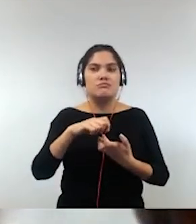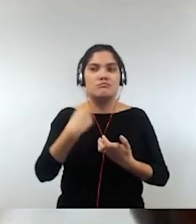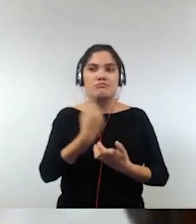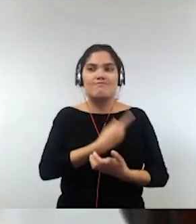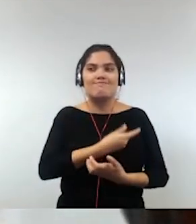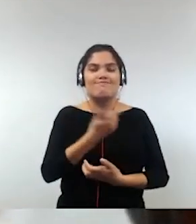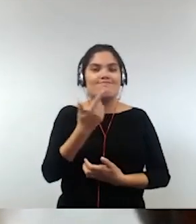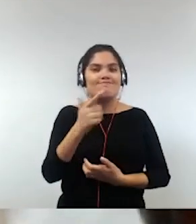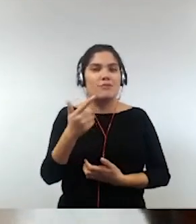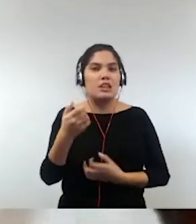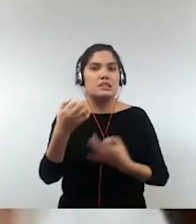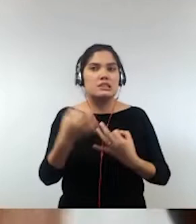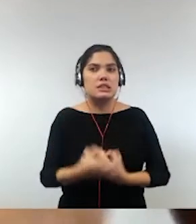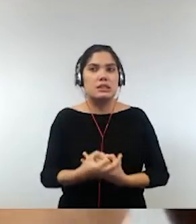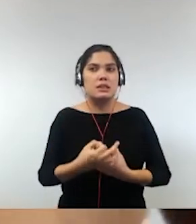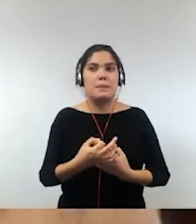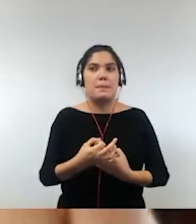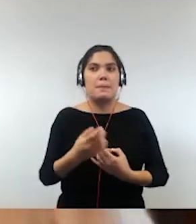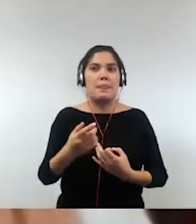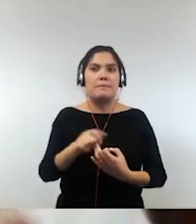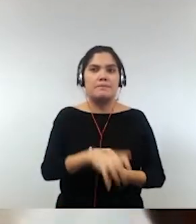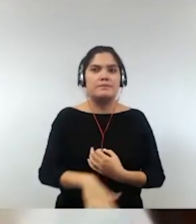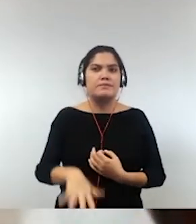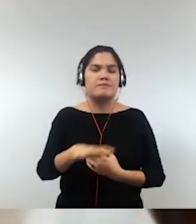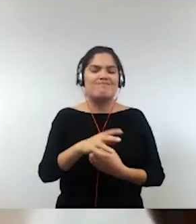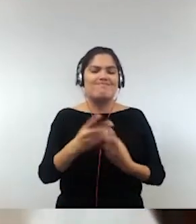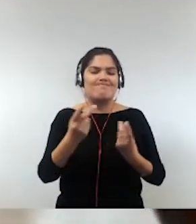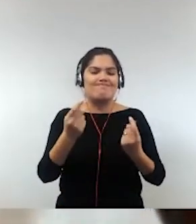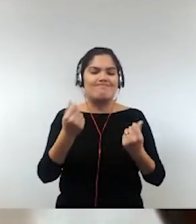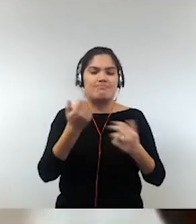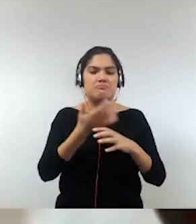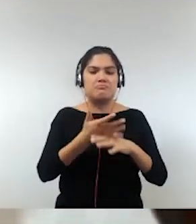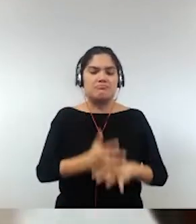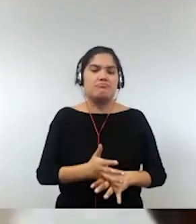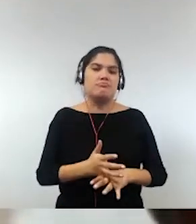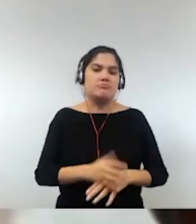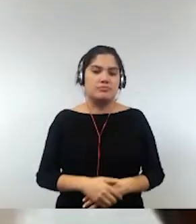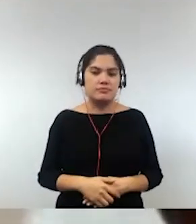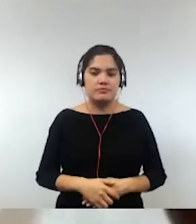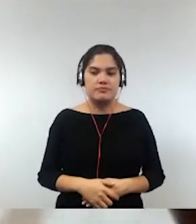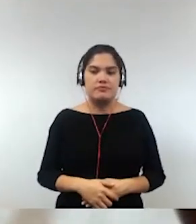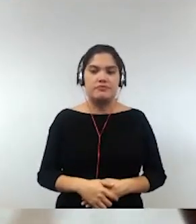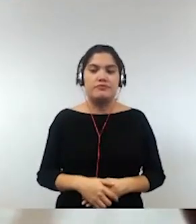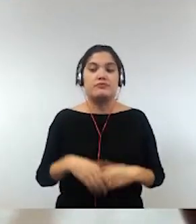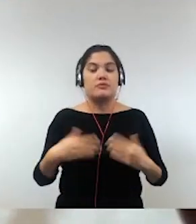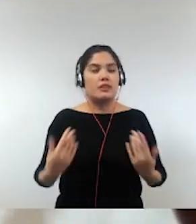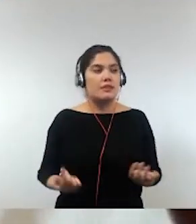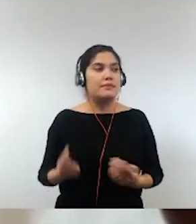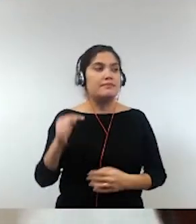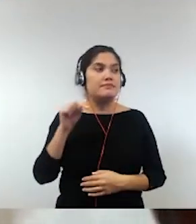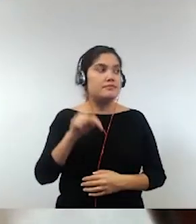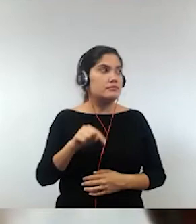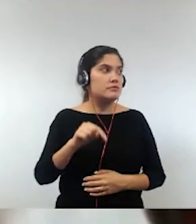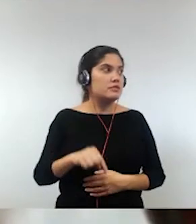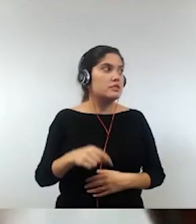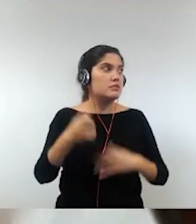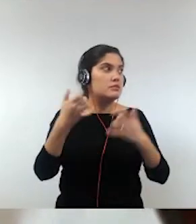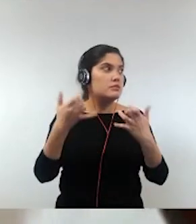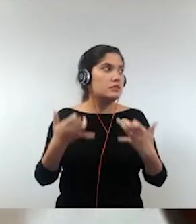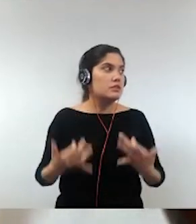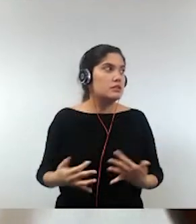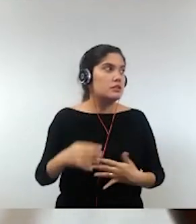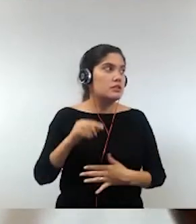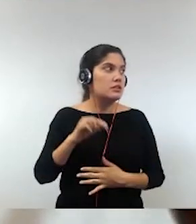incerteza, um campo muito árido, né? Então, autocomposição, falar de